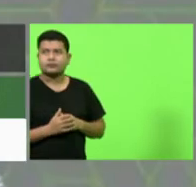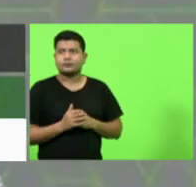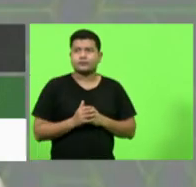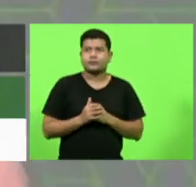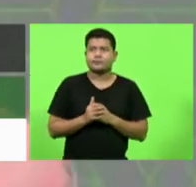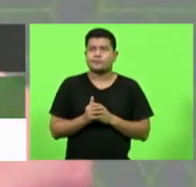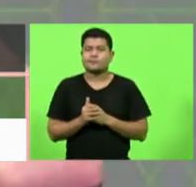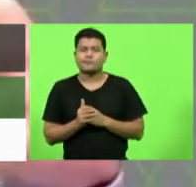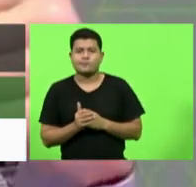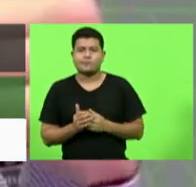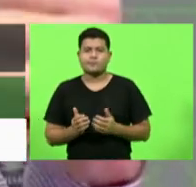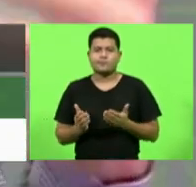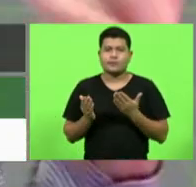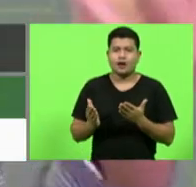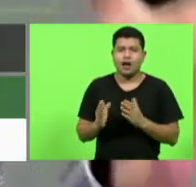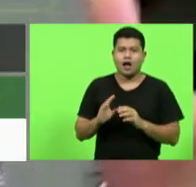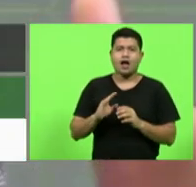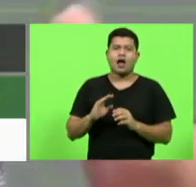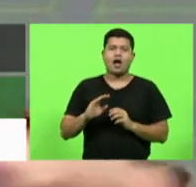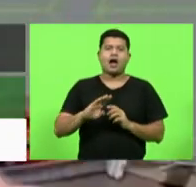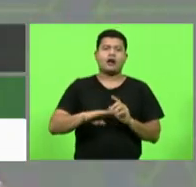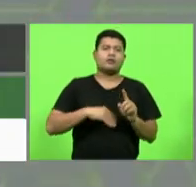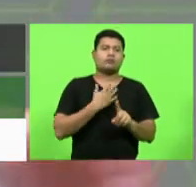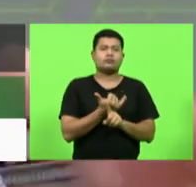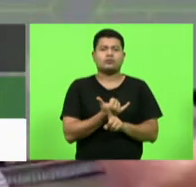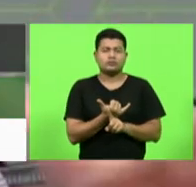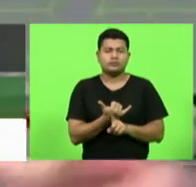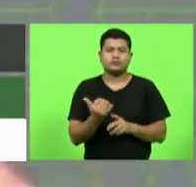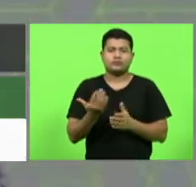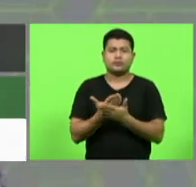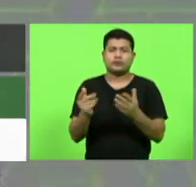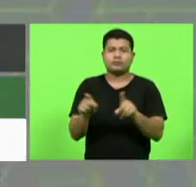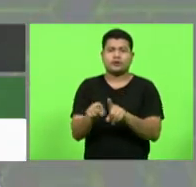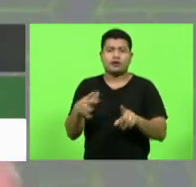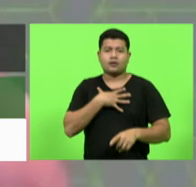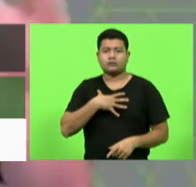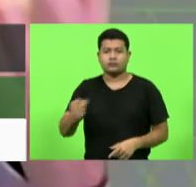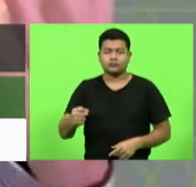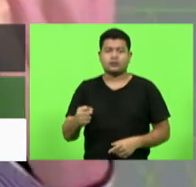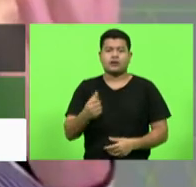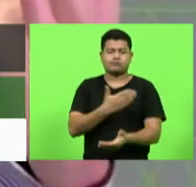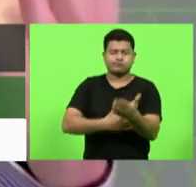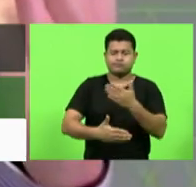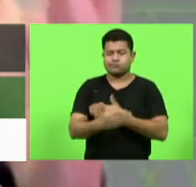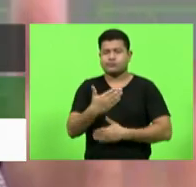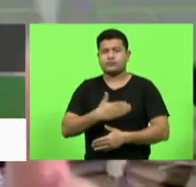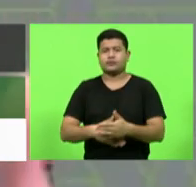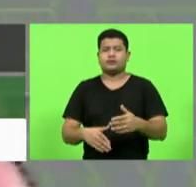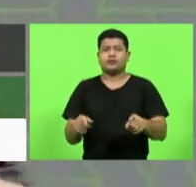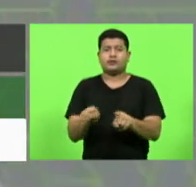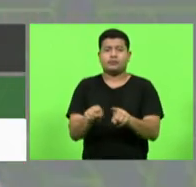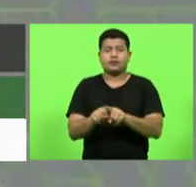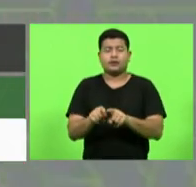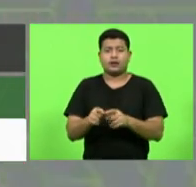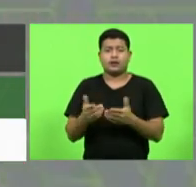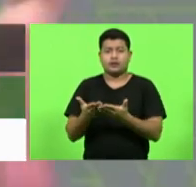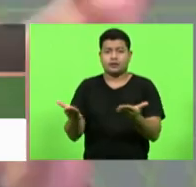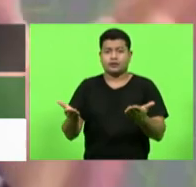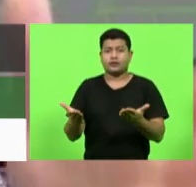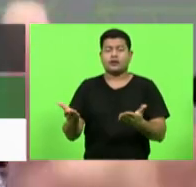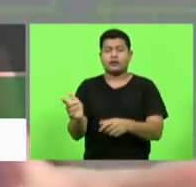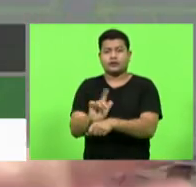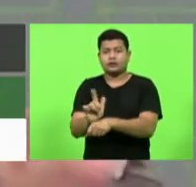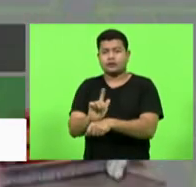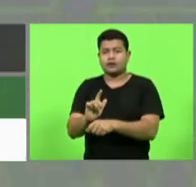suicídio, à automutilação, a questão da evasão escolar, o acesso e permanência, o fortalecimento da gestão democrática